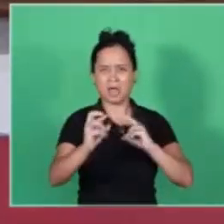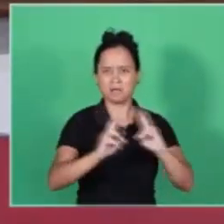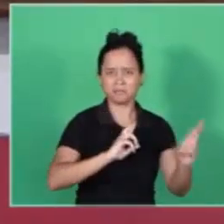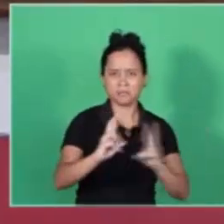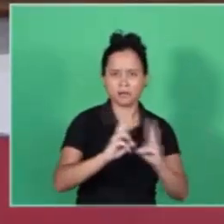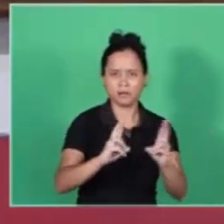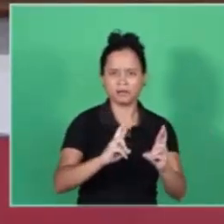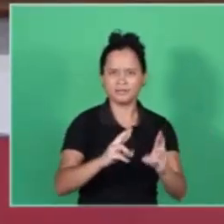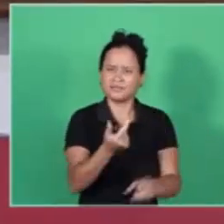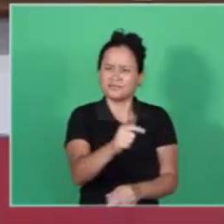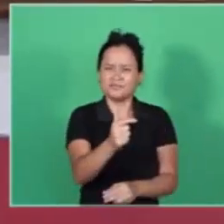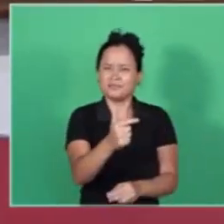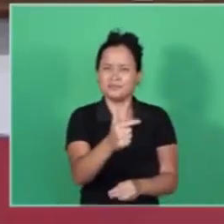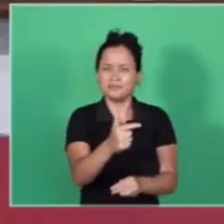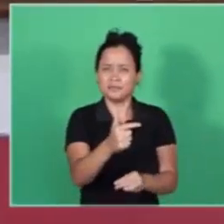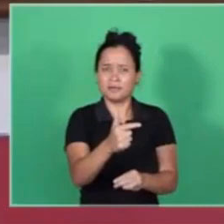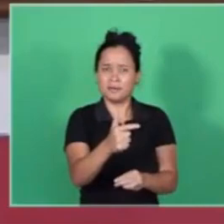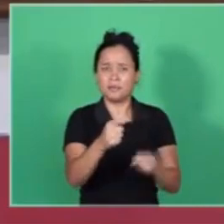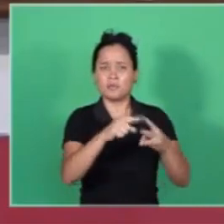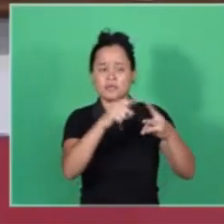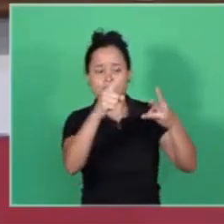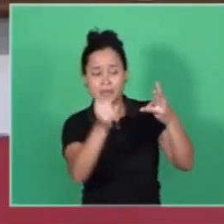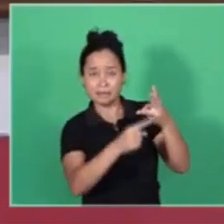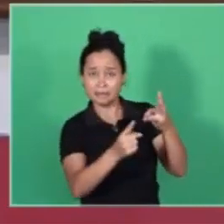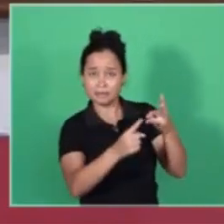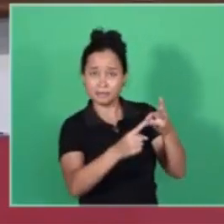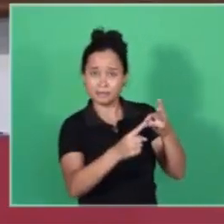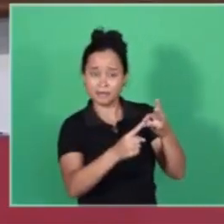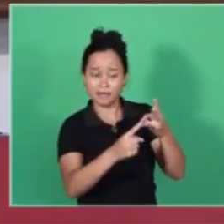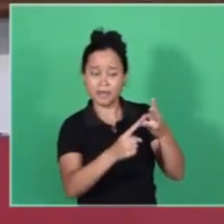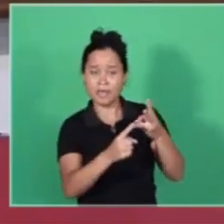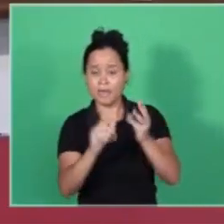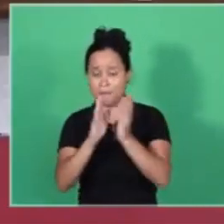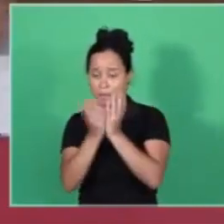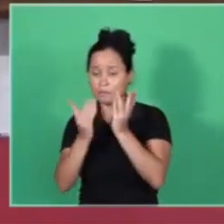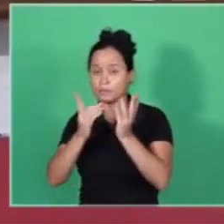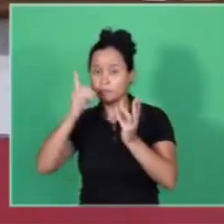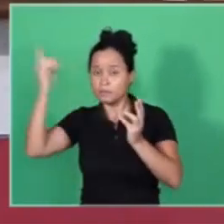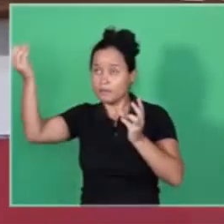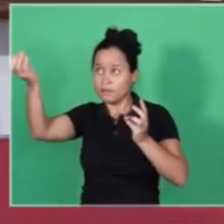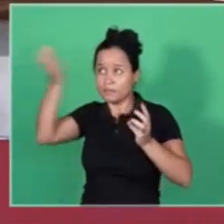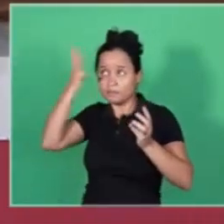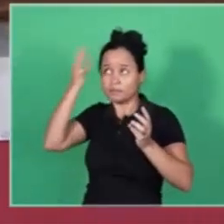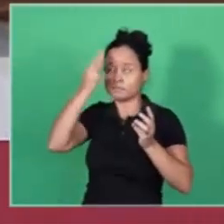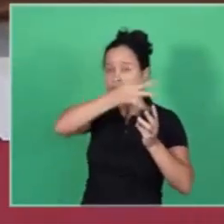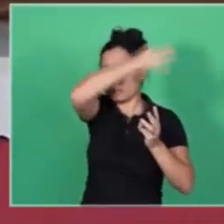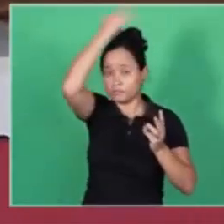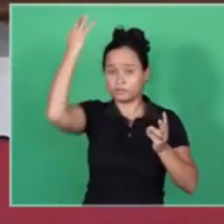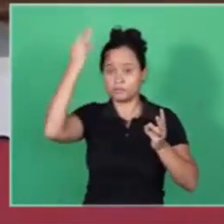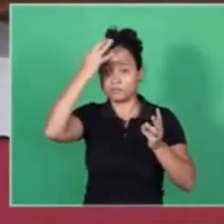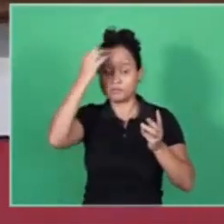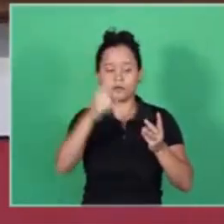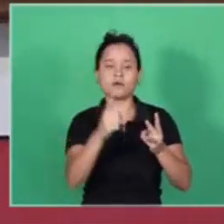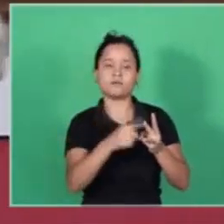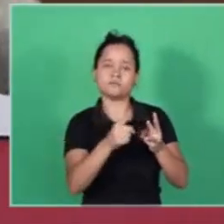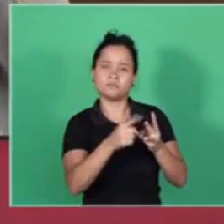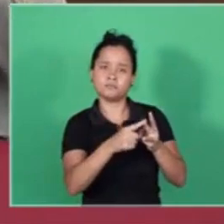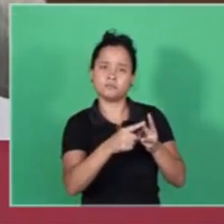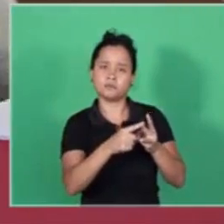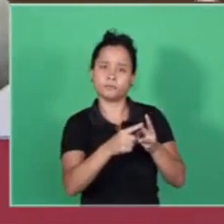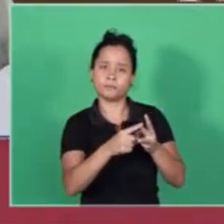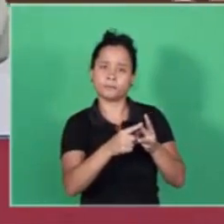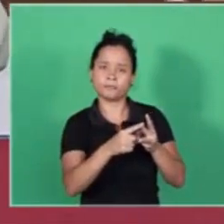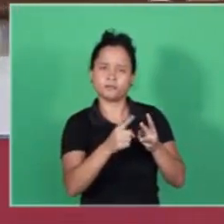aqui é a palavra revelada pelo Espírito Santo. Isso aqui não. Isso aqui, filosofia é do